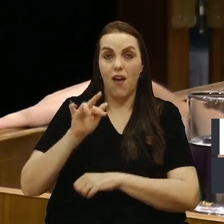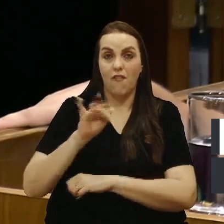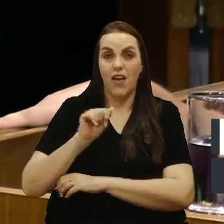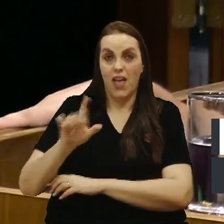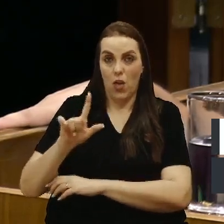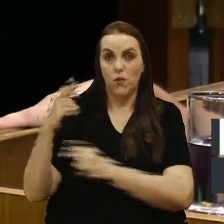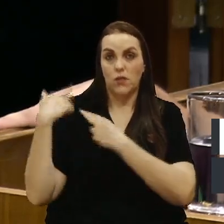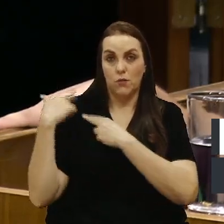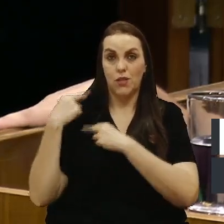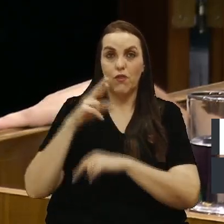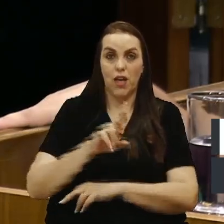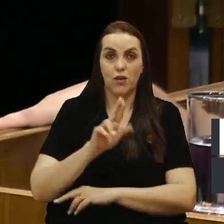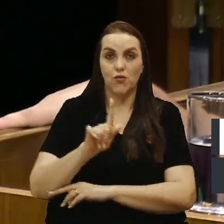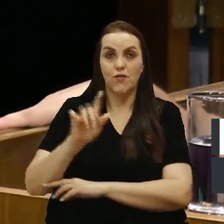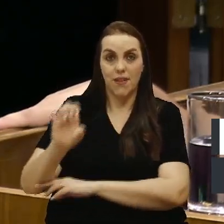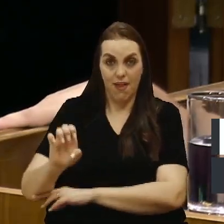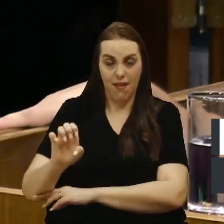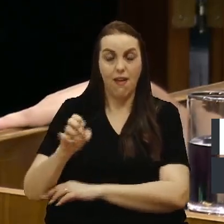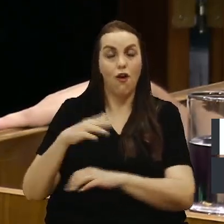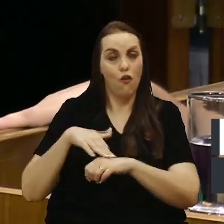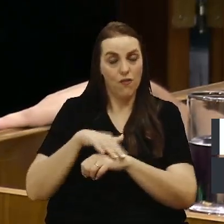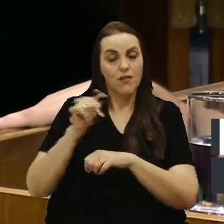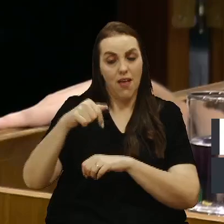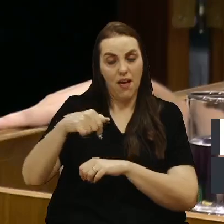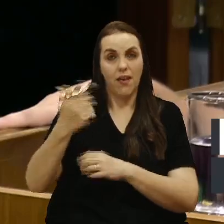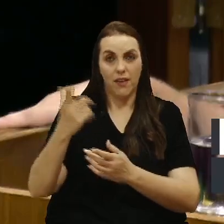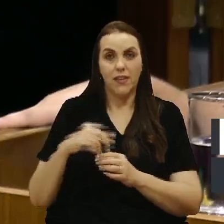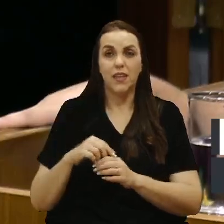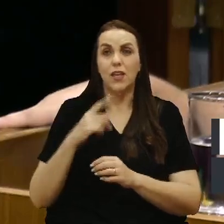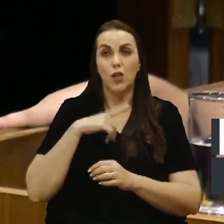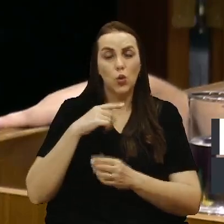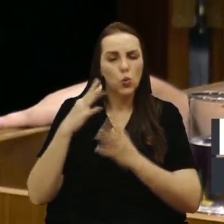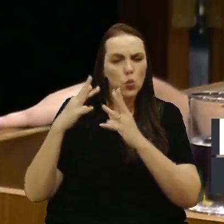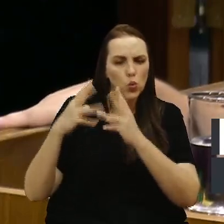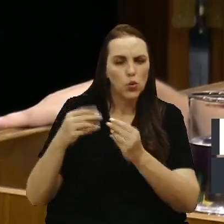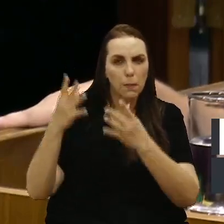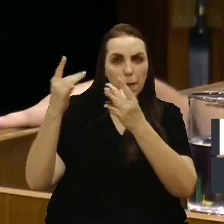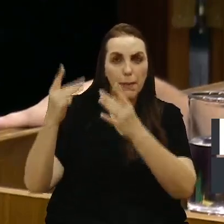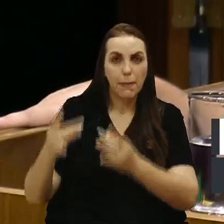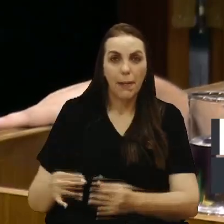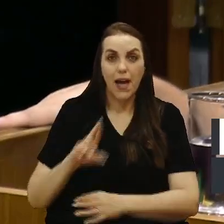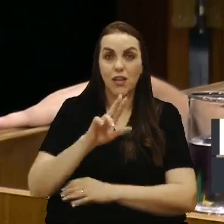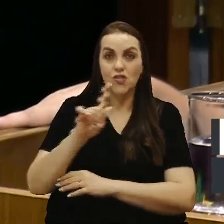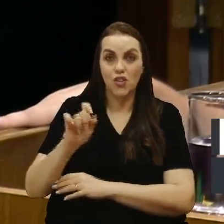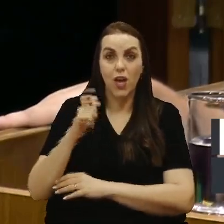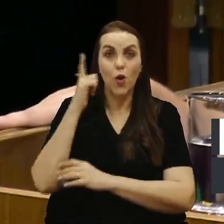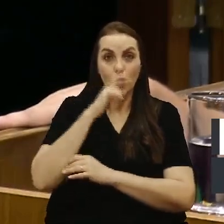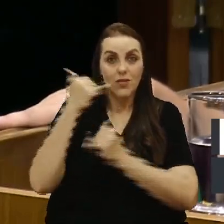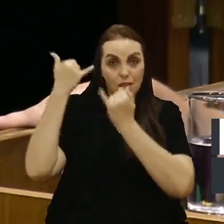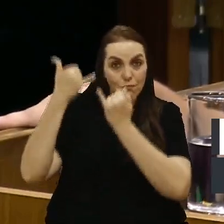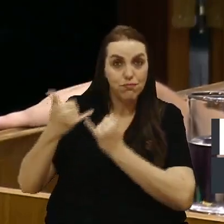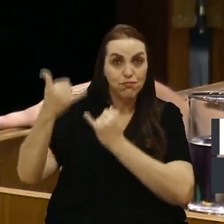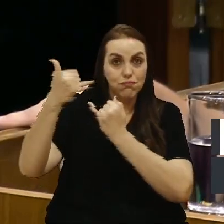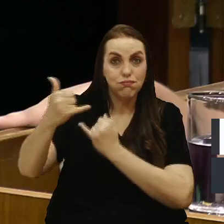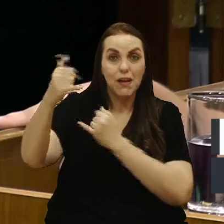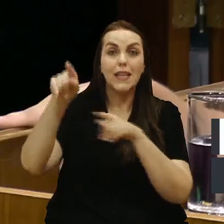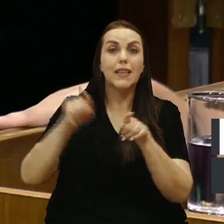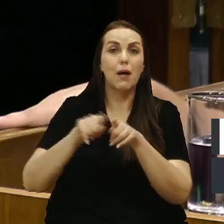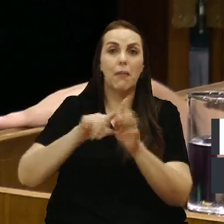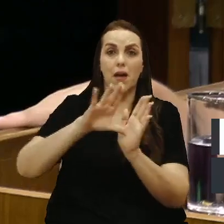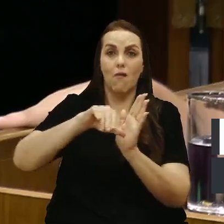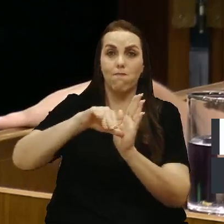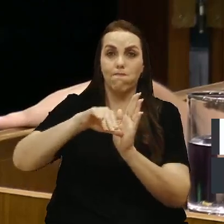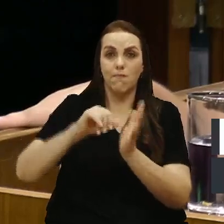aqui no gabinete sobre uma outra situação, e ele me disse que tudo que foi colocado da RGE lá para puxar a extensão de energia também já foi